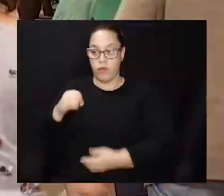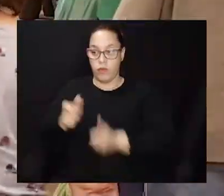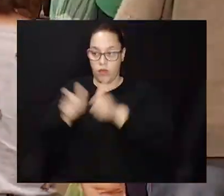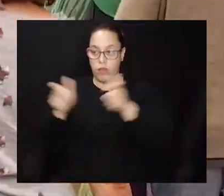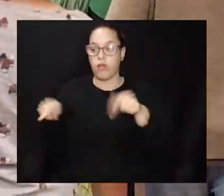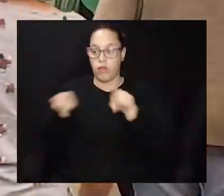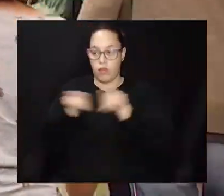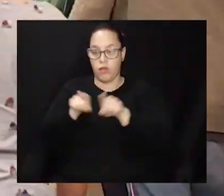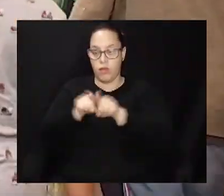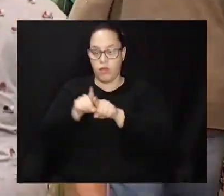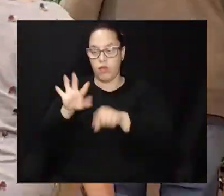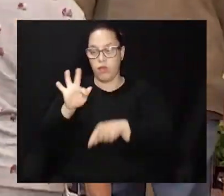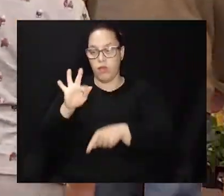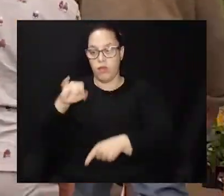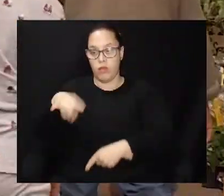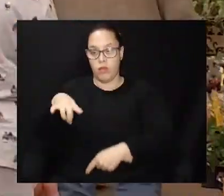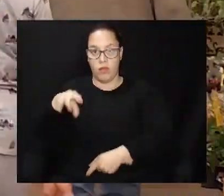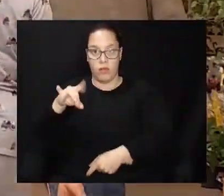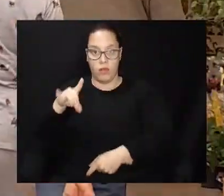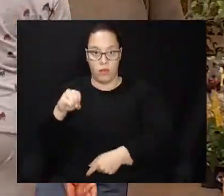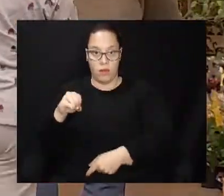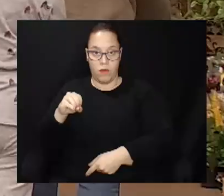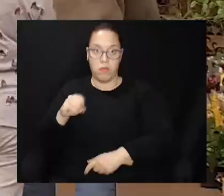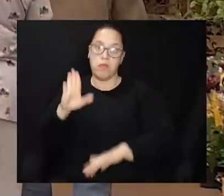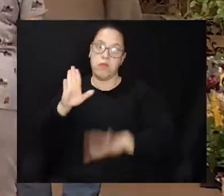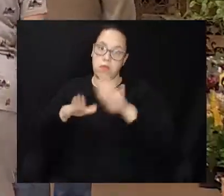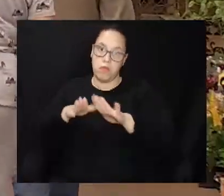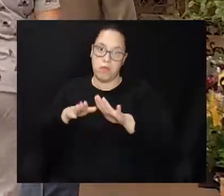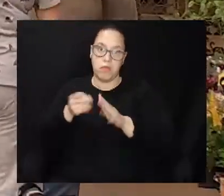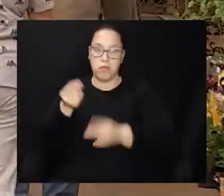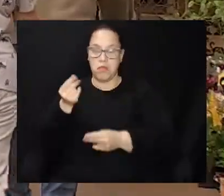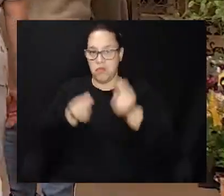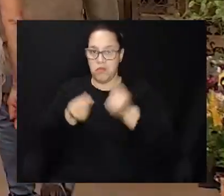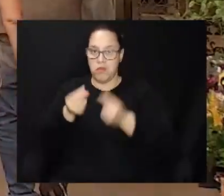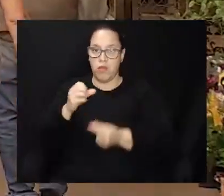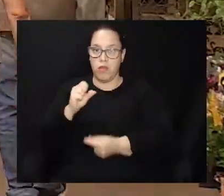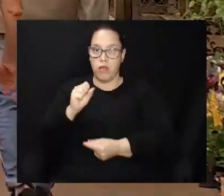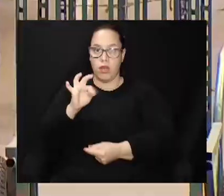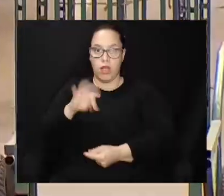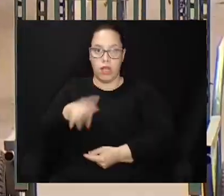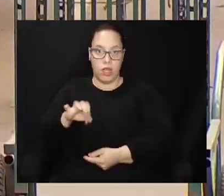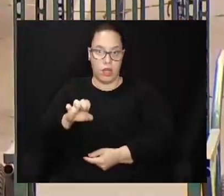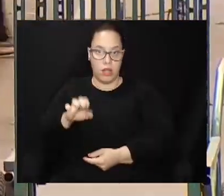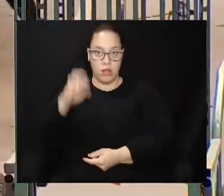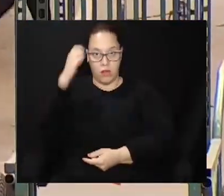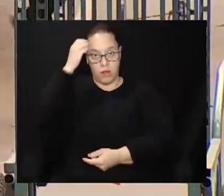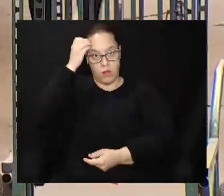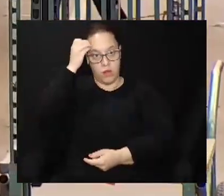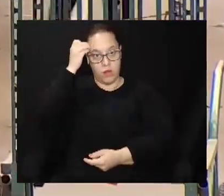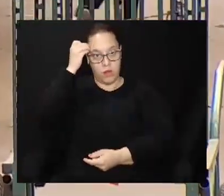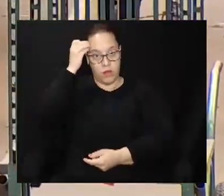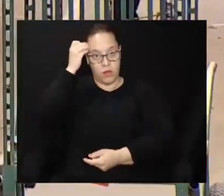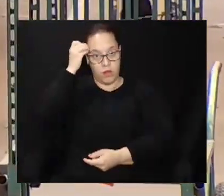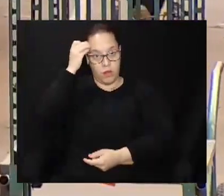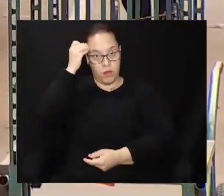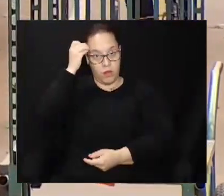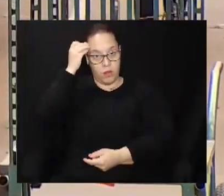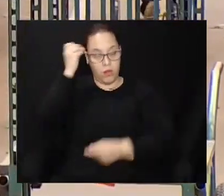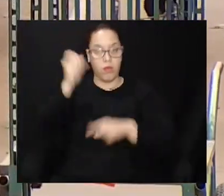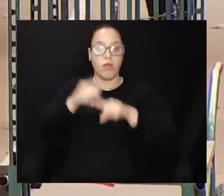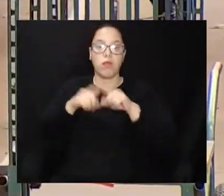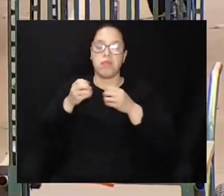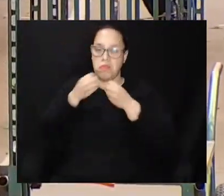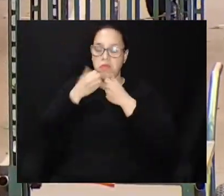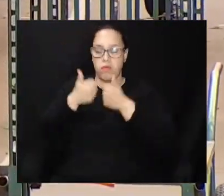também. E os preços estão mais ou menos subindo um pouco o valor do crisântemo, né, das flores no geral, por causa da data. Mas tá gratificante. A pessoa